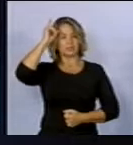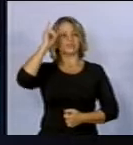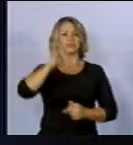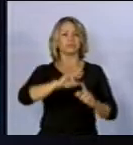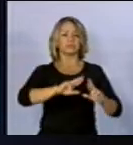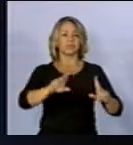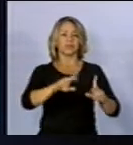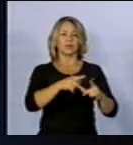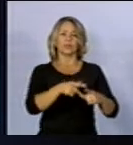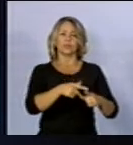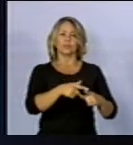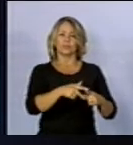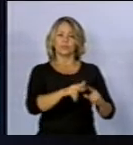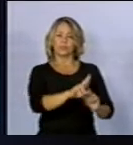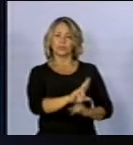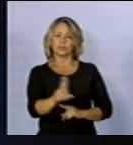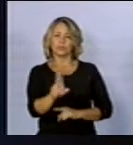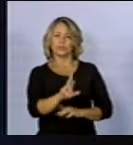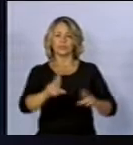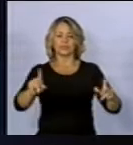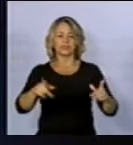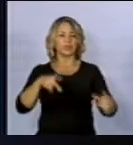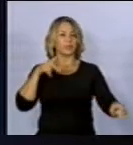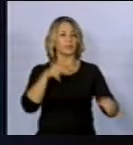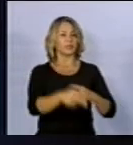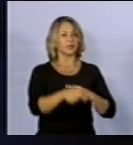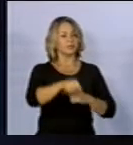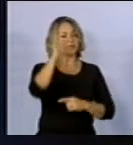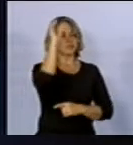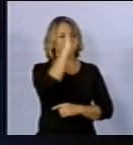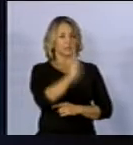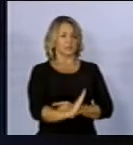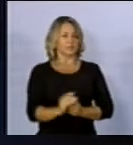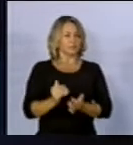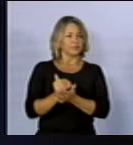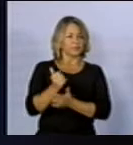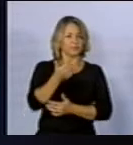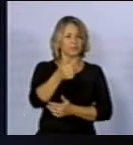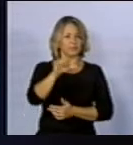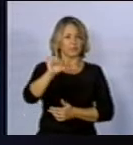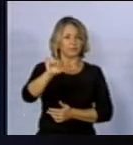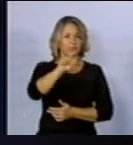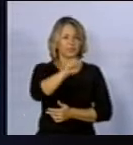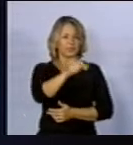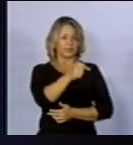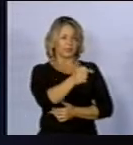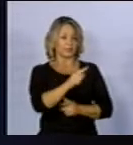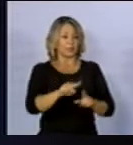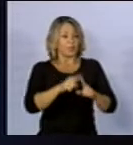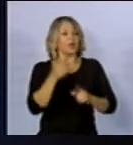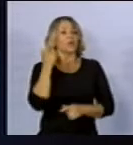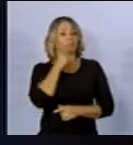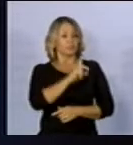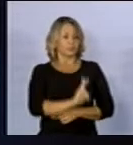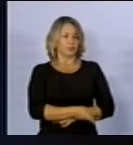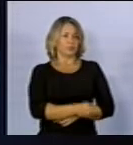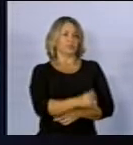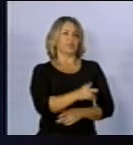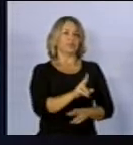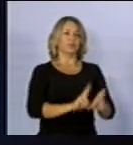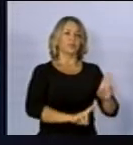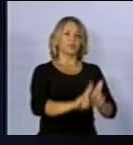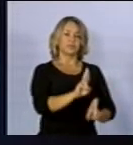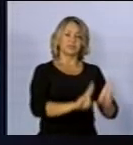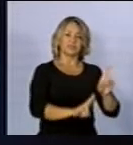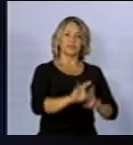des já proibido no Brasil desde 87 mas que continuava a ser utilizado o idek participou da